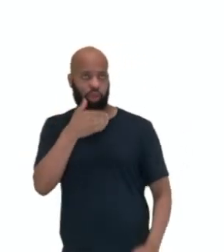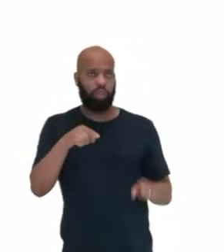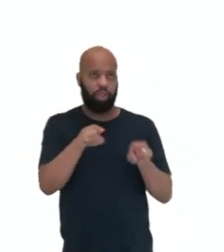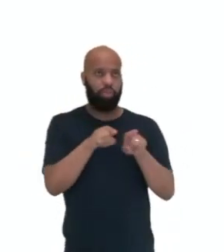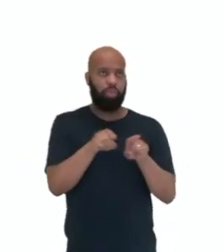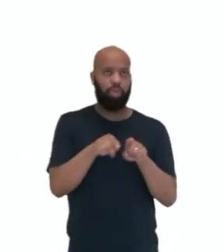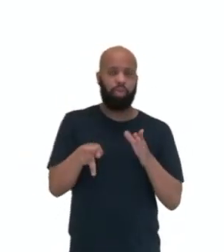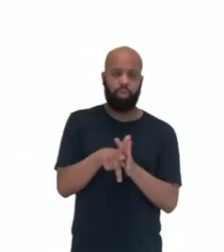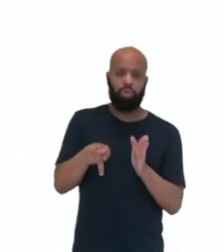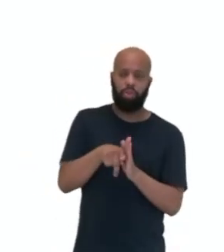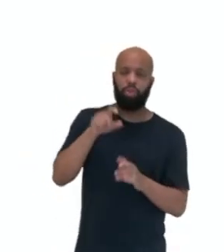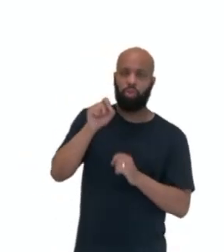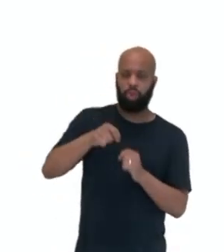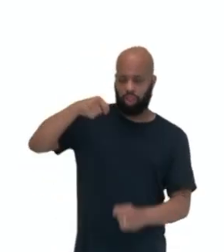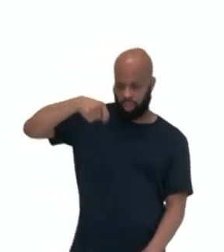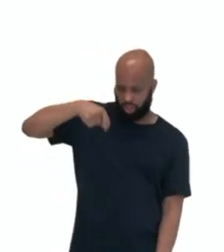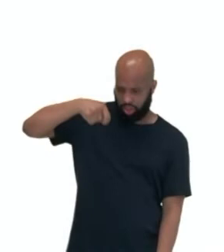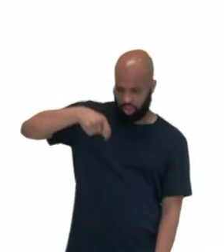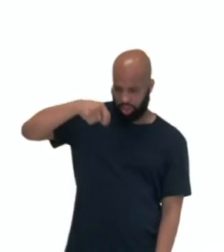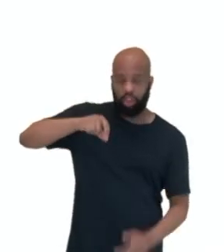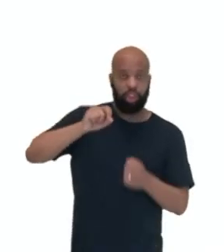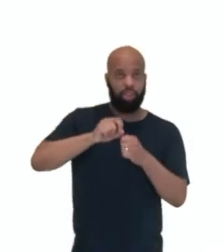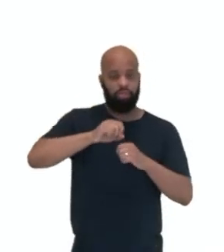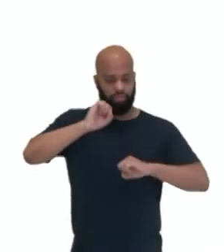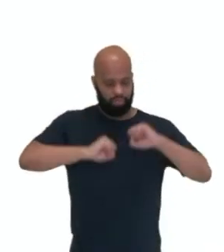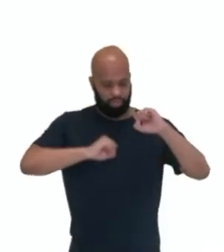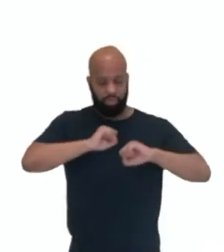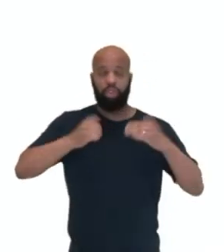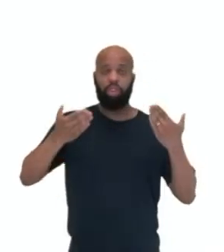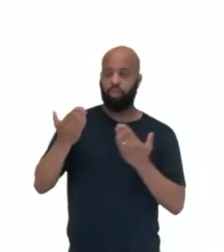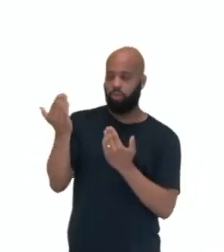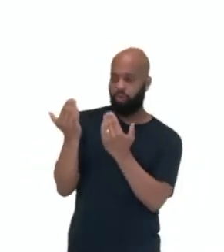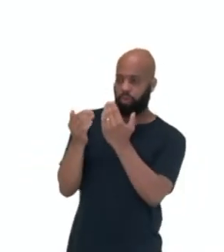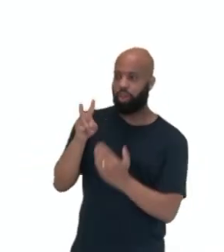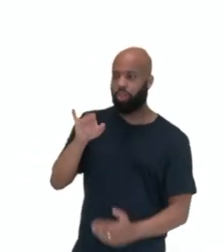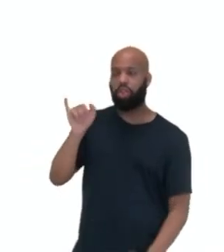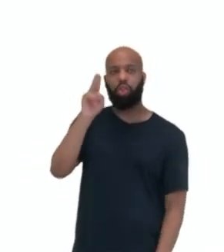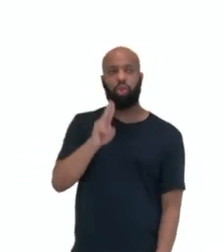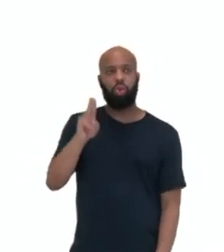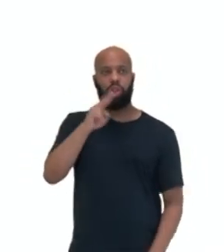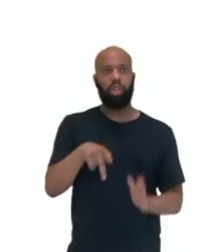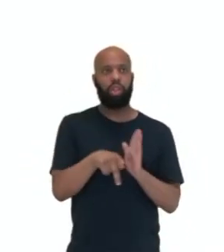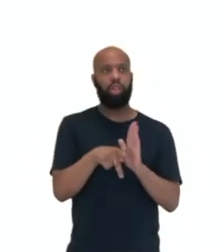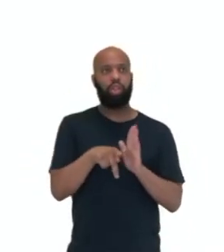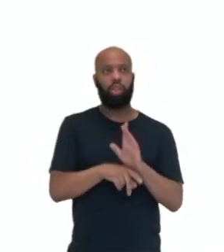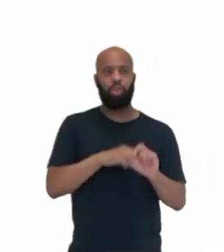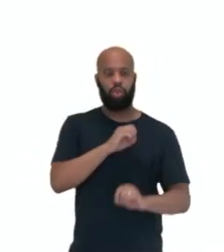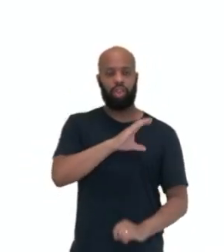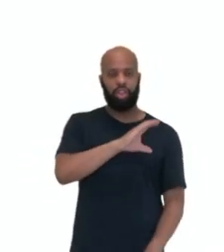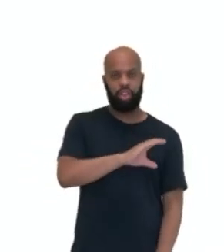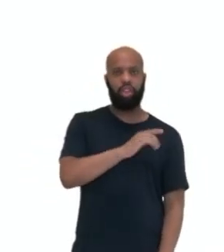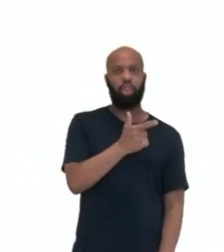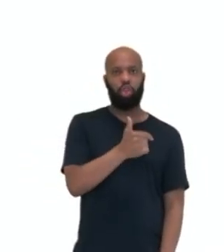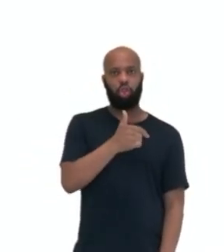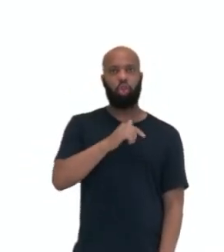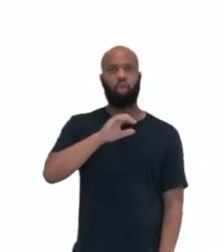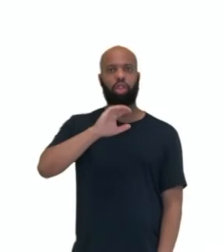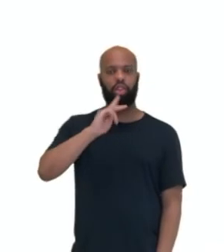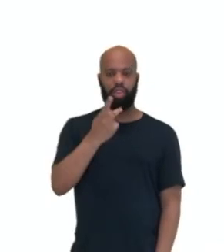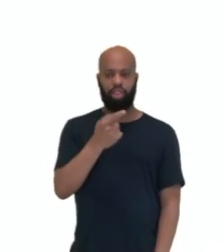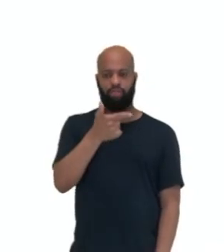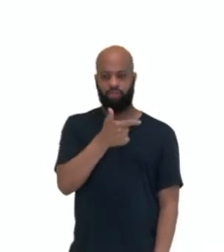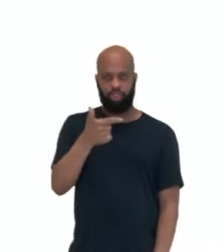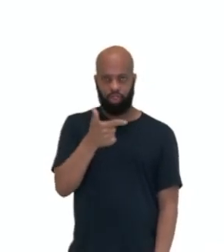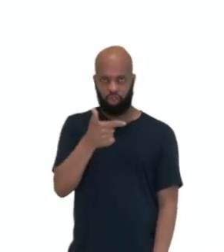de adoçantes artificiais. Nessa comparação, adotaremos para a sacarose o valor 100. A interpretação